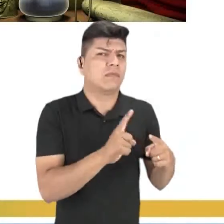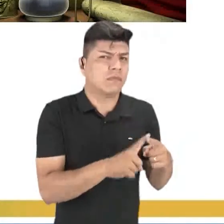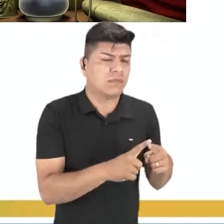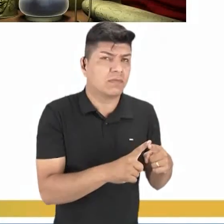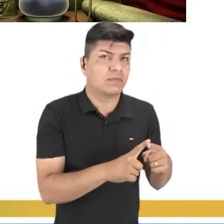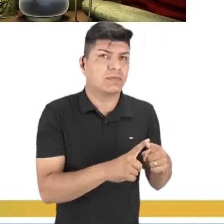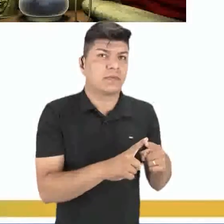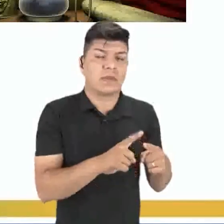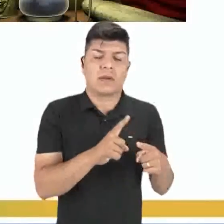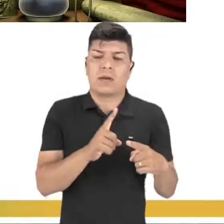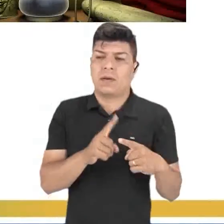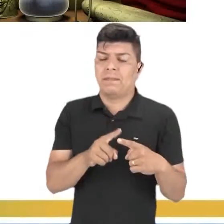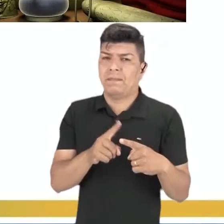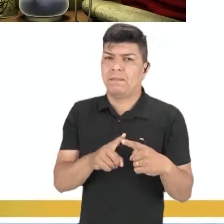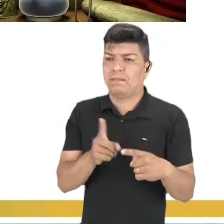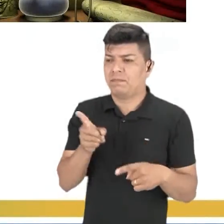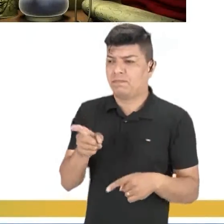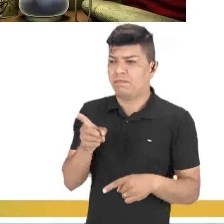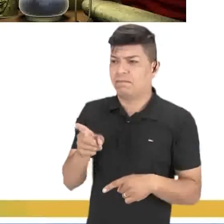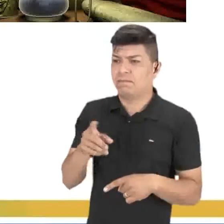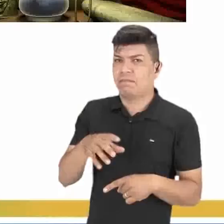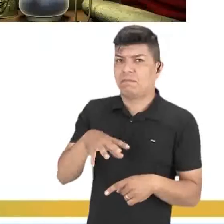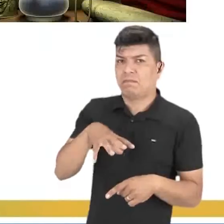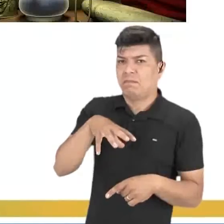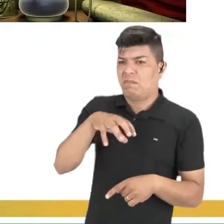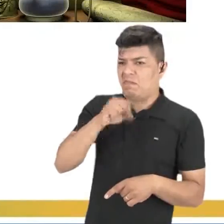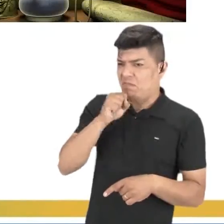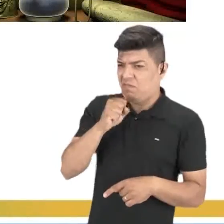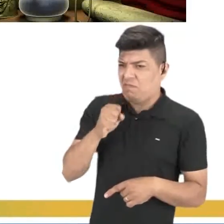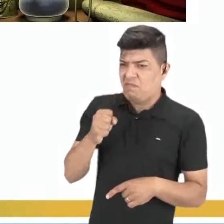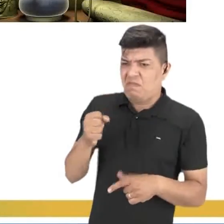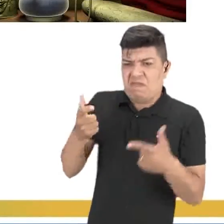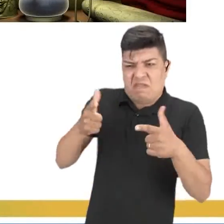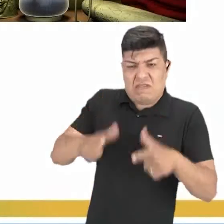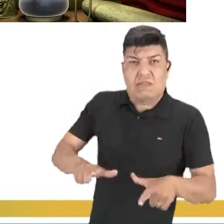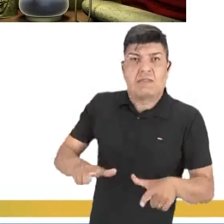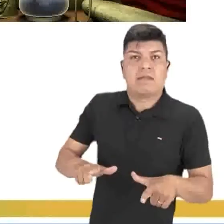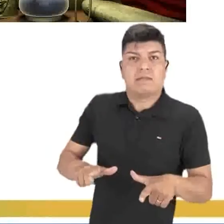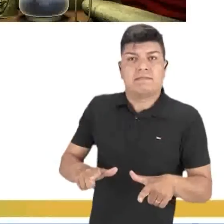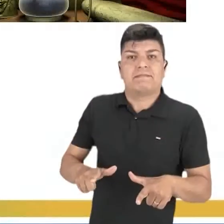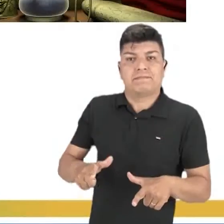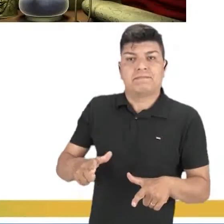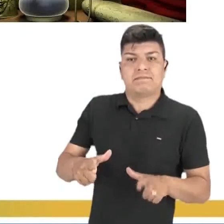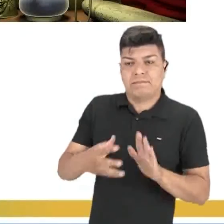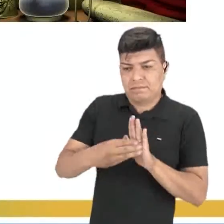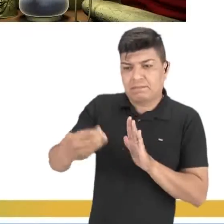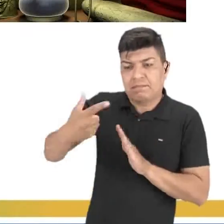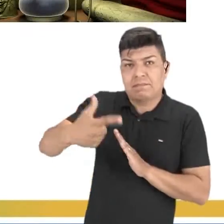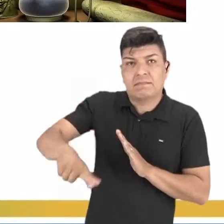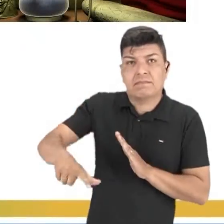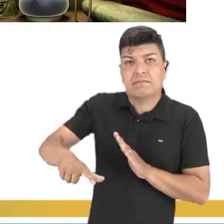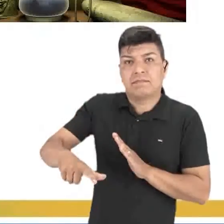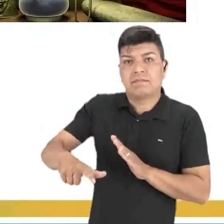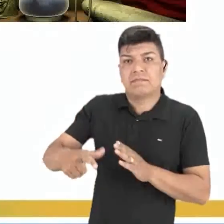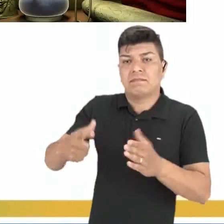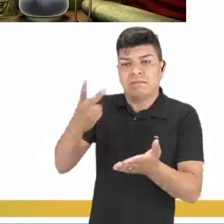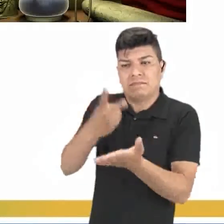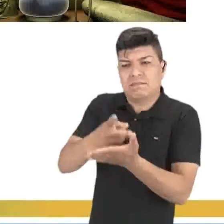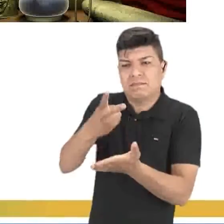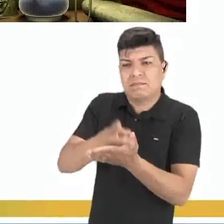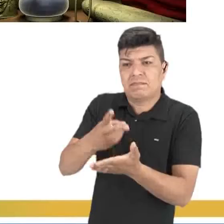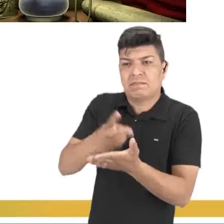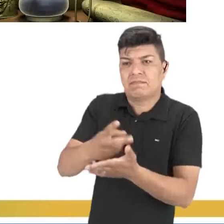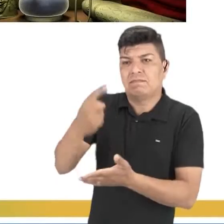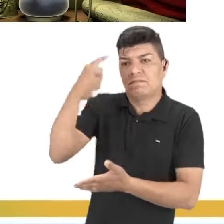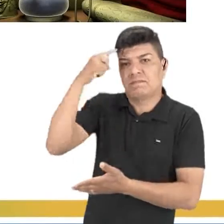quê? Porque lhe digo que está com um ar insuportável? Repito que sim, e falarei sempre que me der